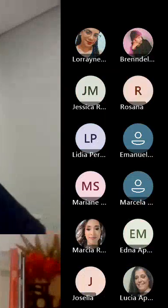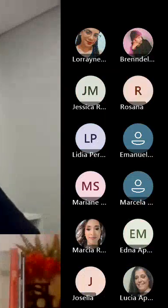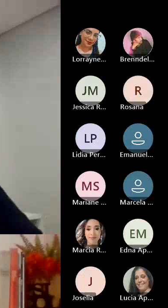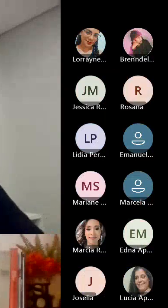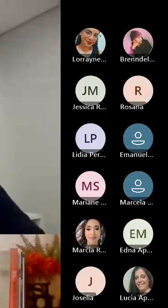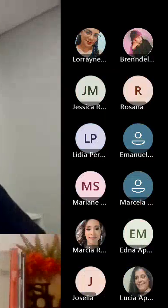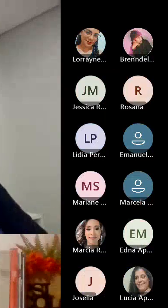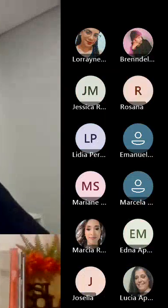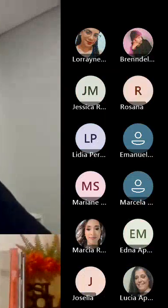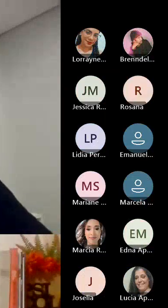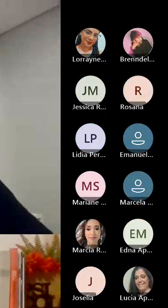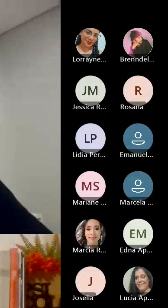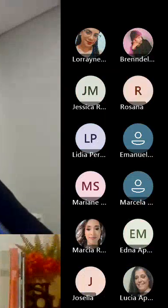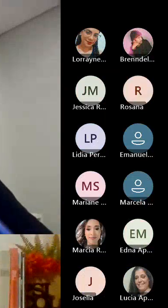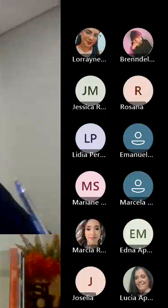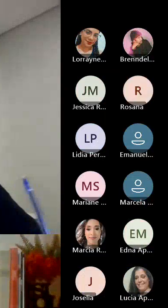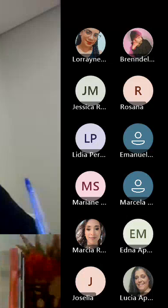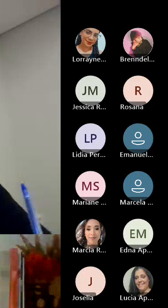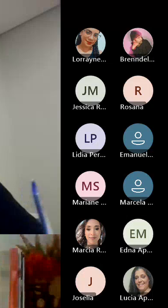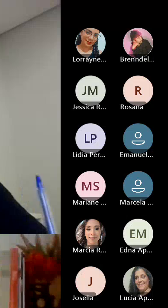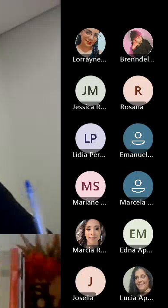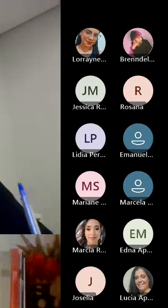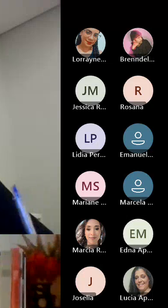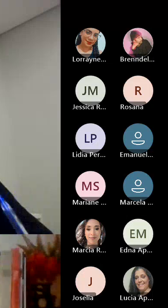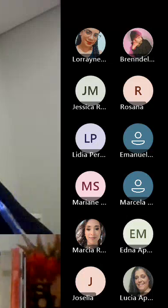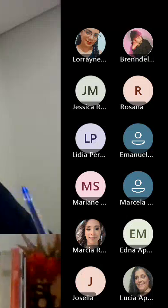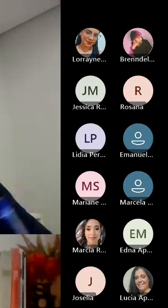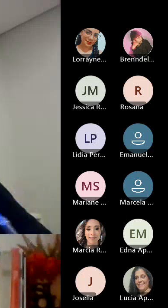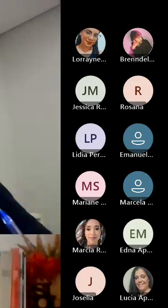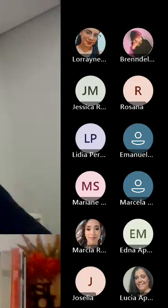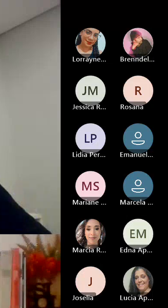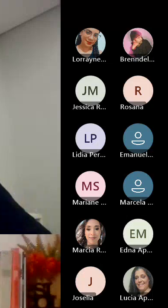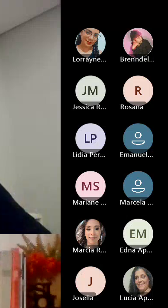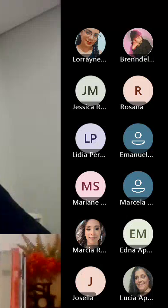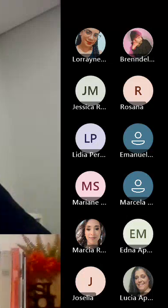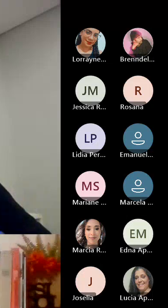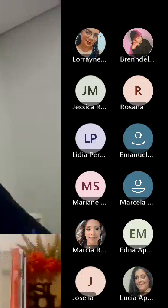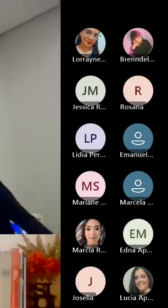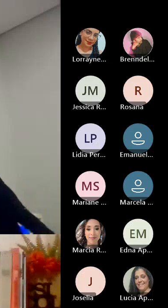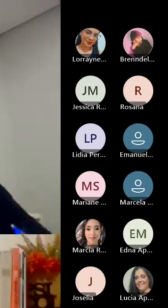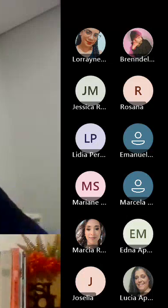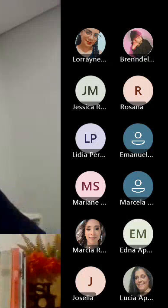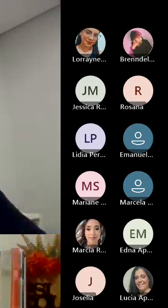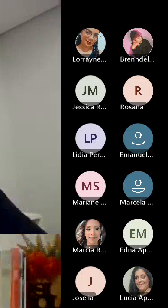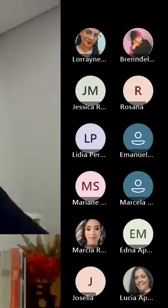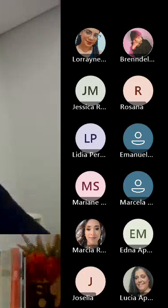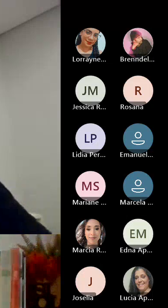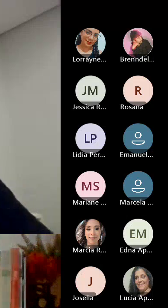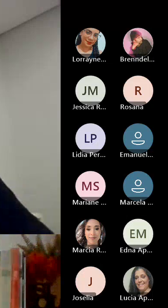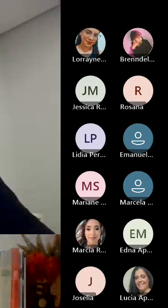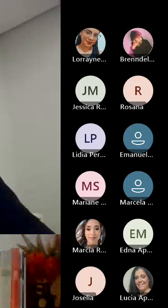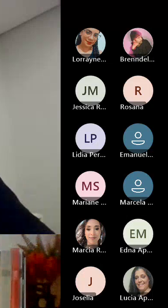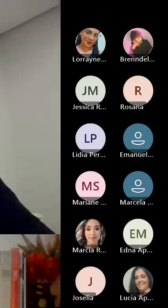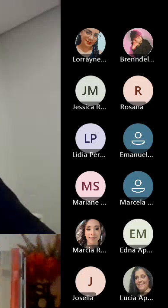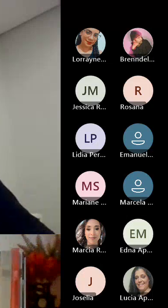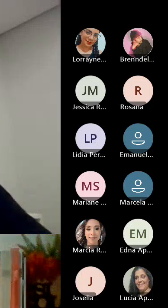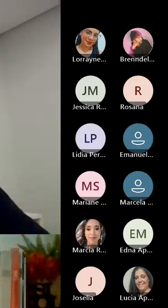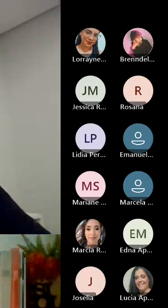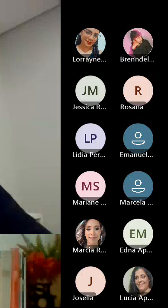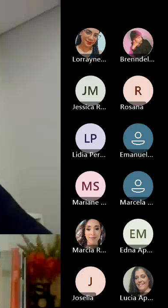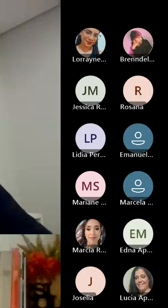Aí só um spoilerzinho, né, da música para a gente começar a pensar no tema,